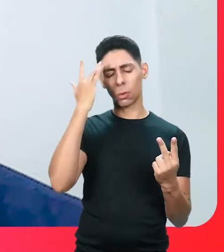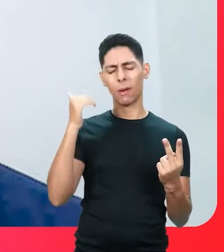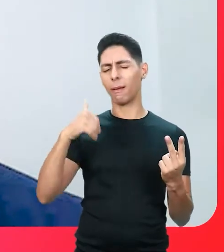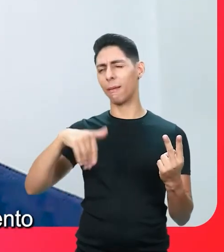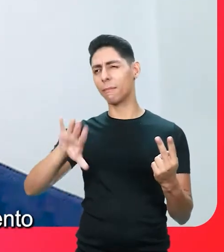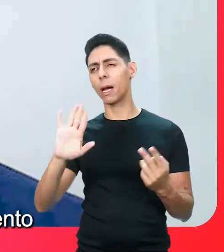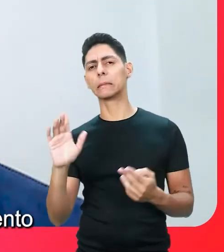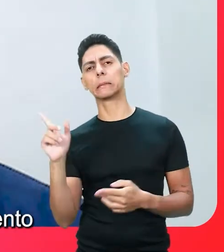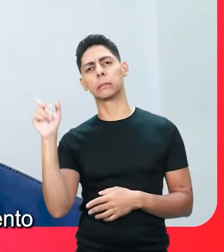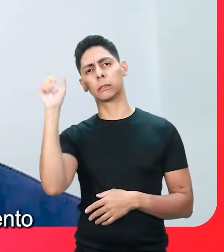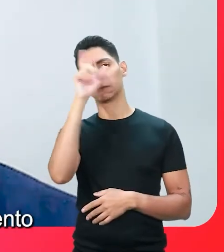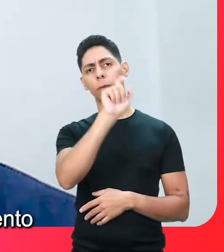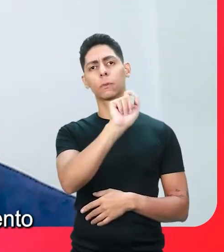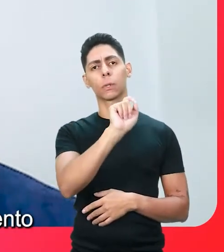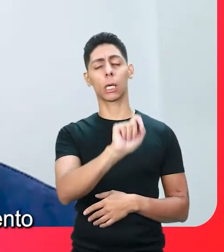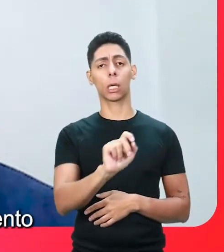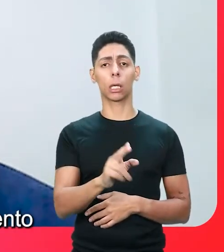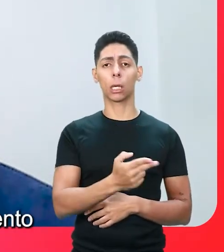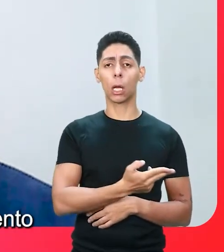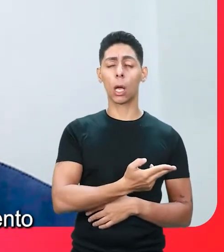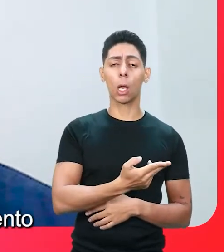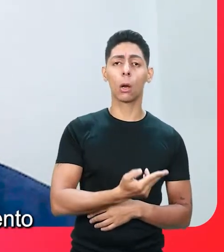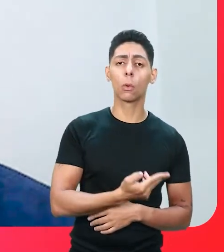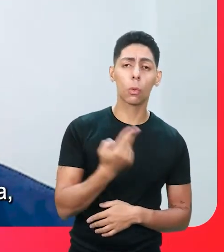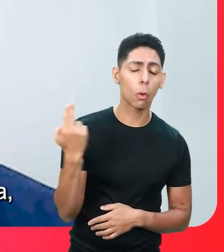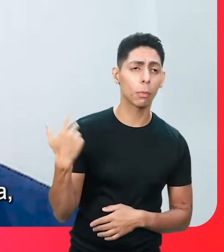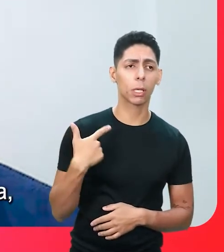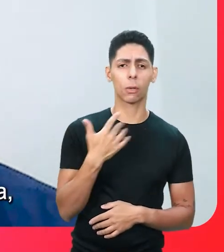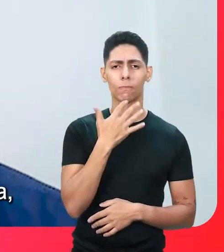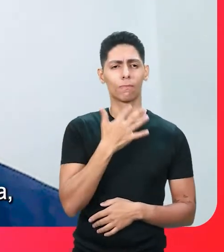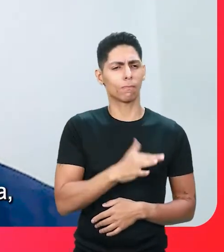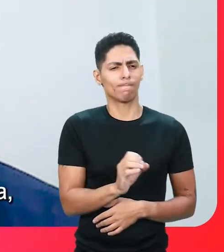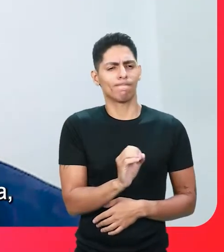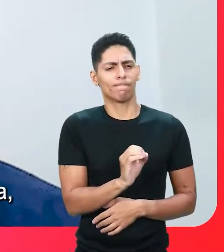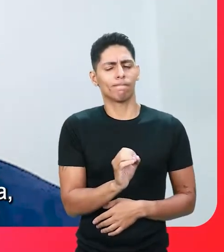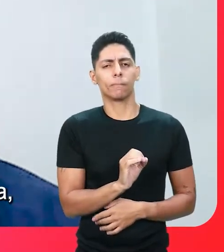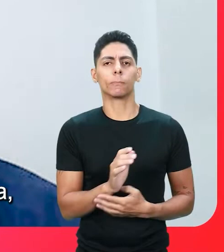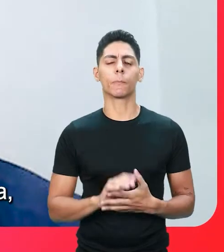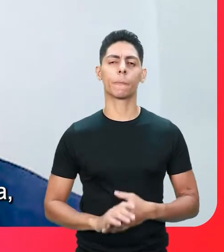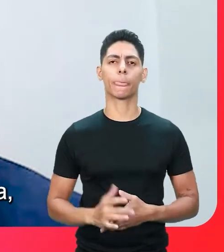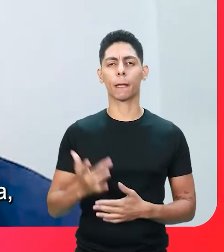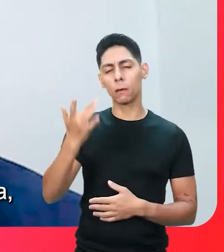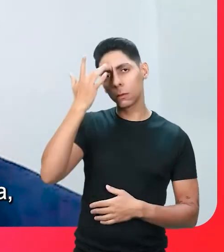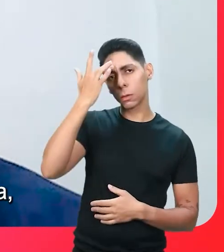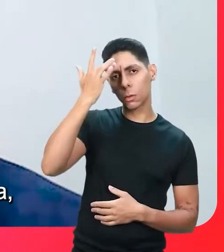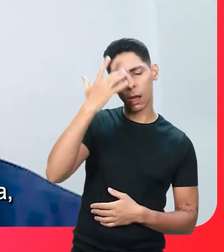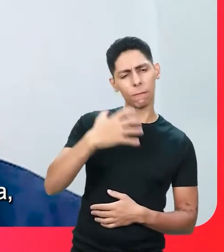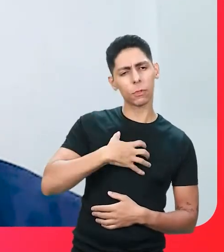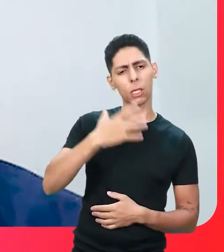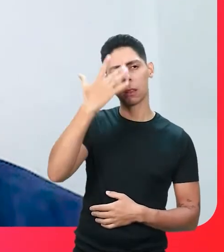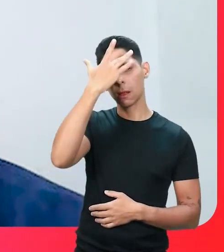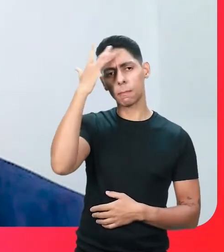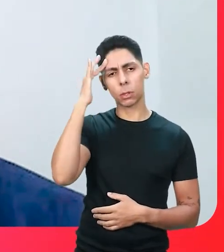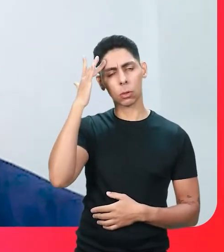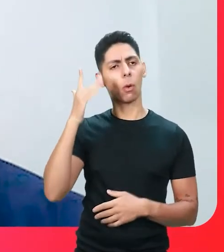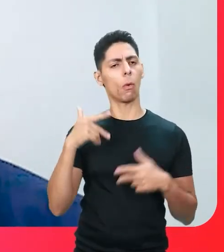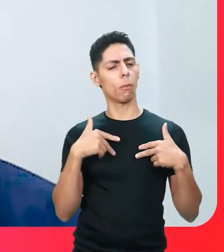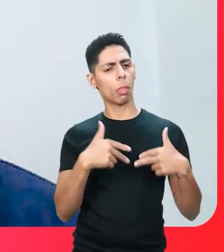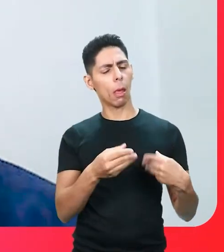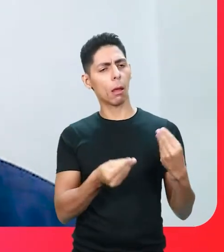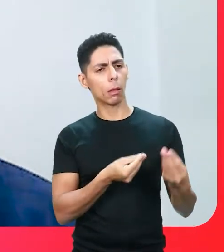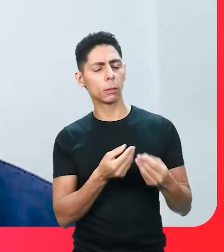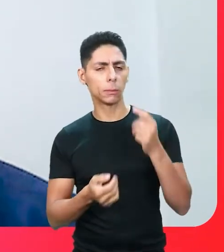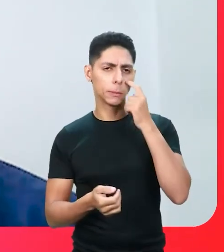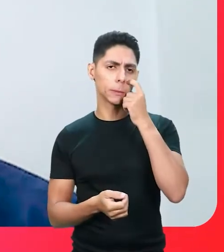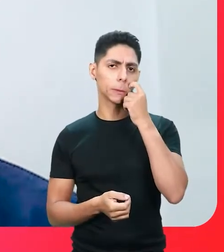difícil quando era o clube que eu não estava cobrindo naquele momento. E quando eu estava cobrindo, eu memorizava o jeito do cara andar, Então, eu fui fazer um